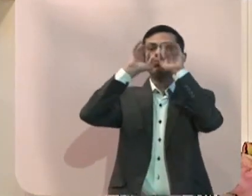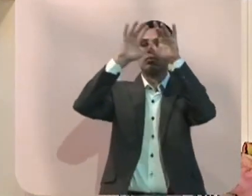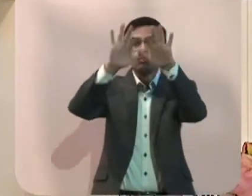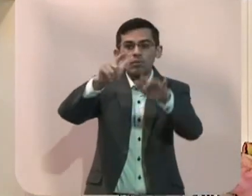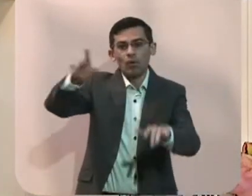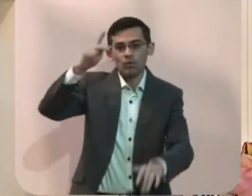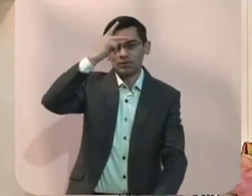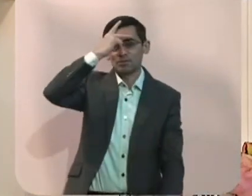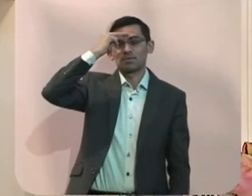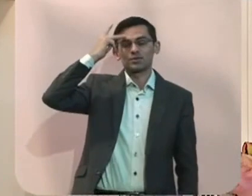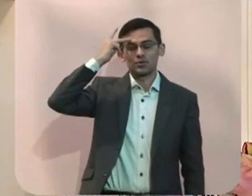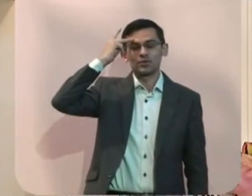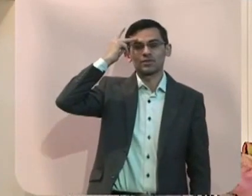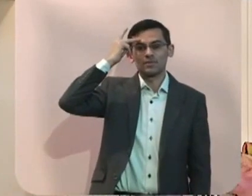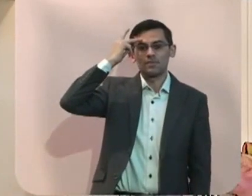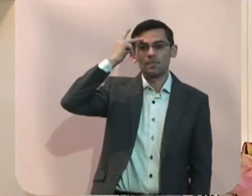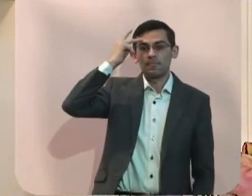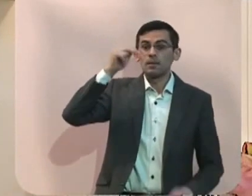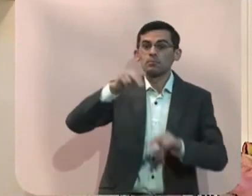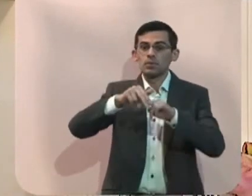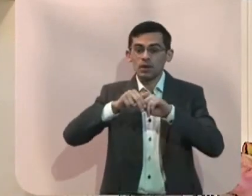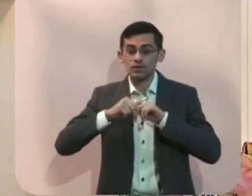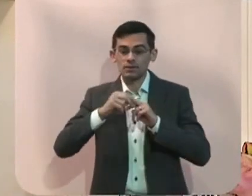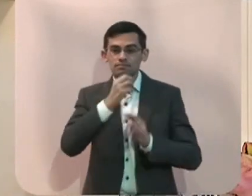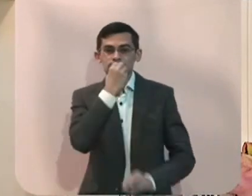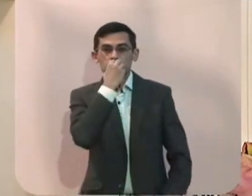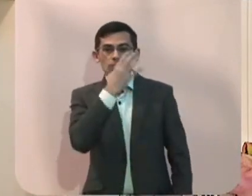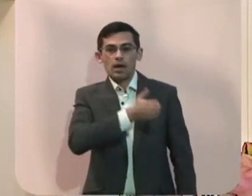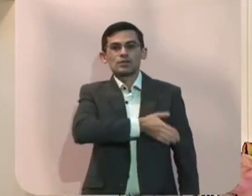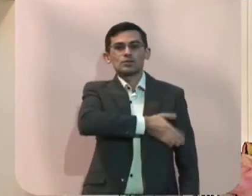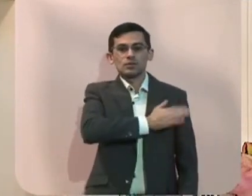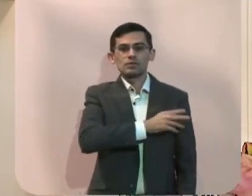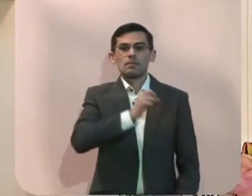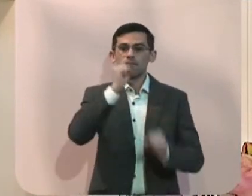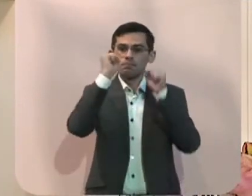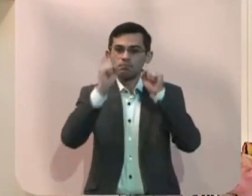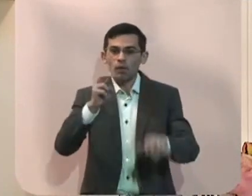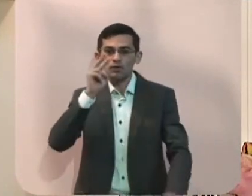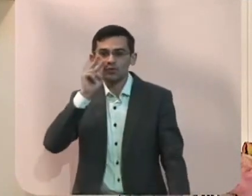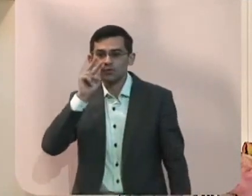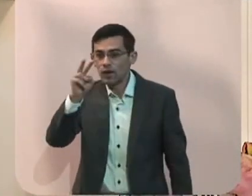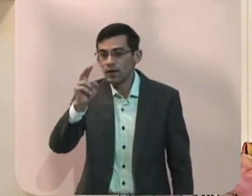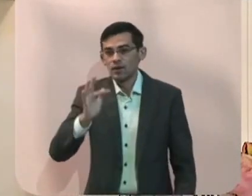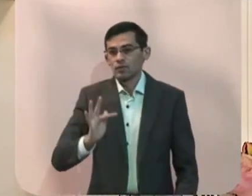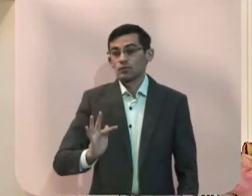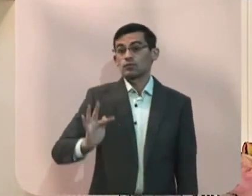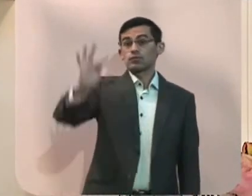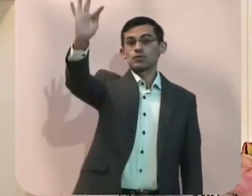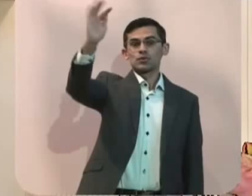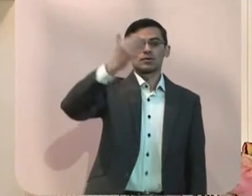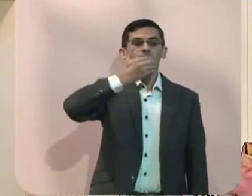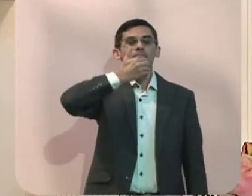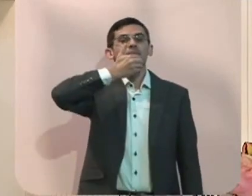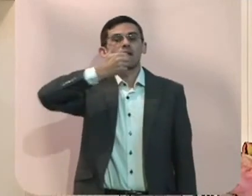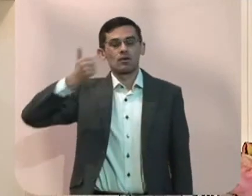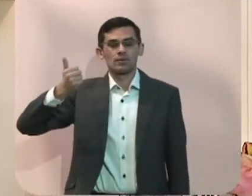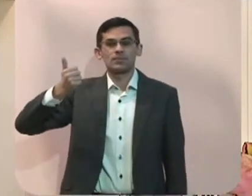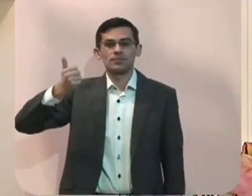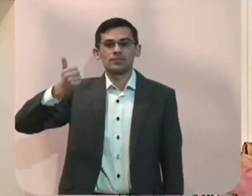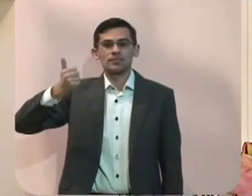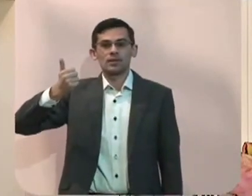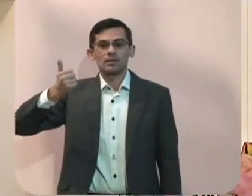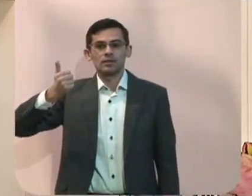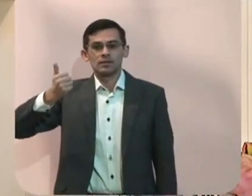outros. E ele, por causa da sua bondade, pode enxergar um futuro melhor. Gente boa não